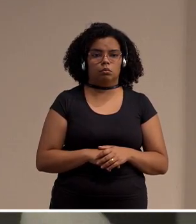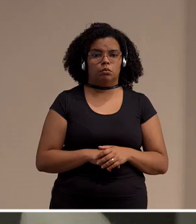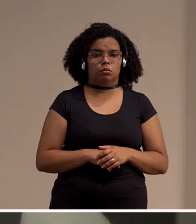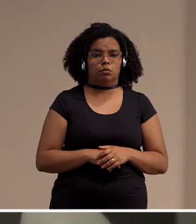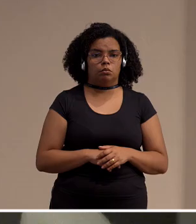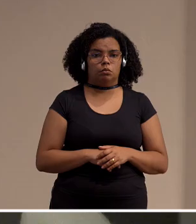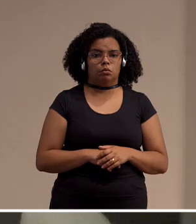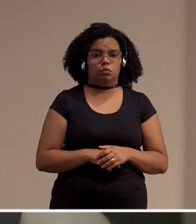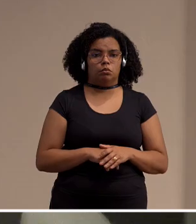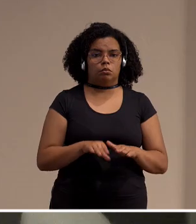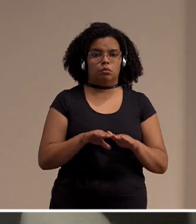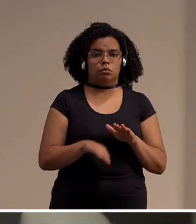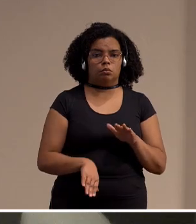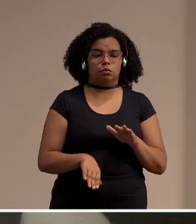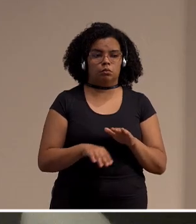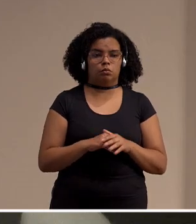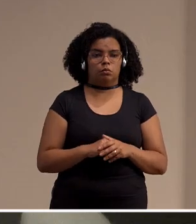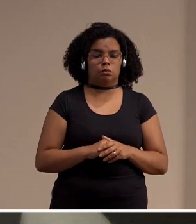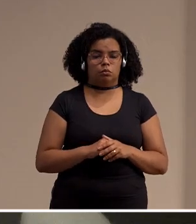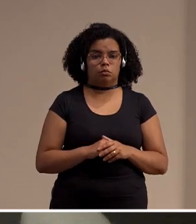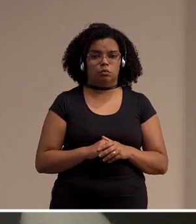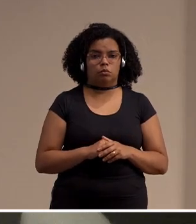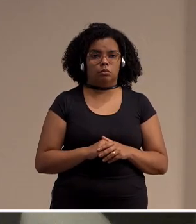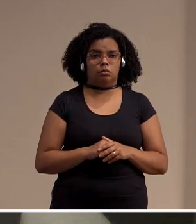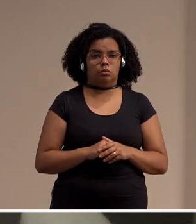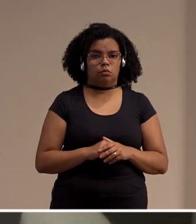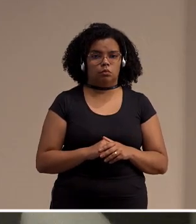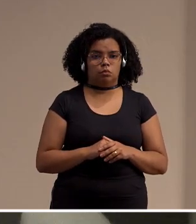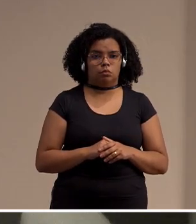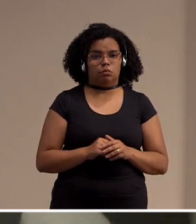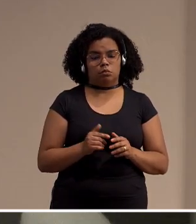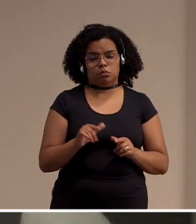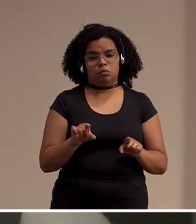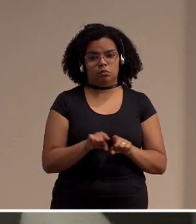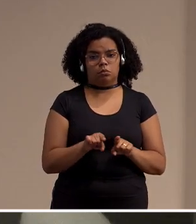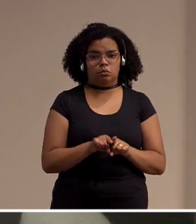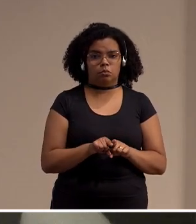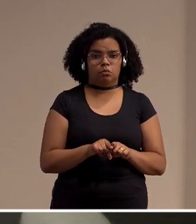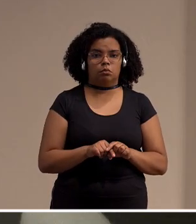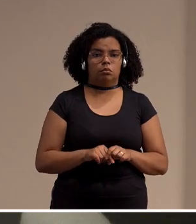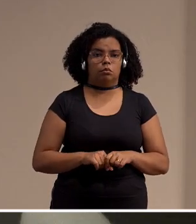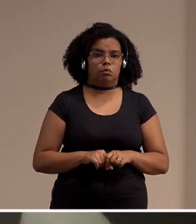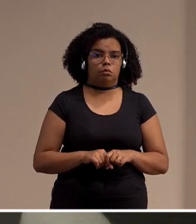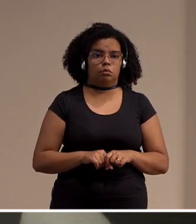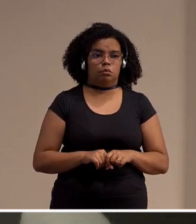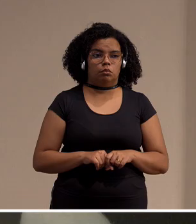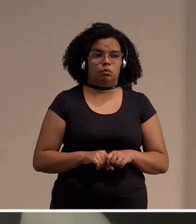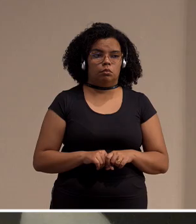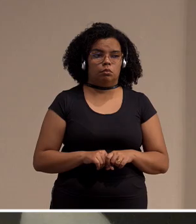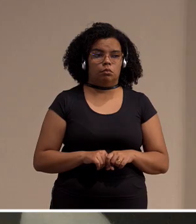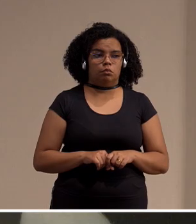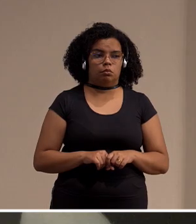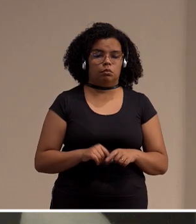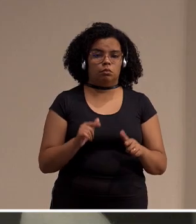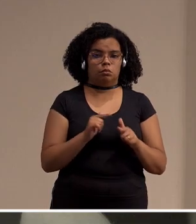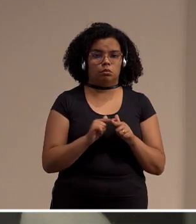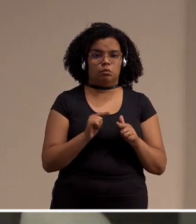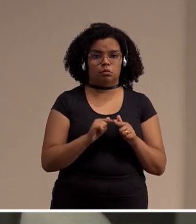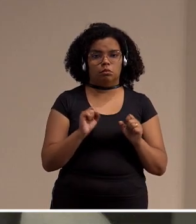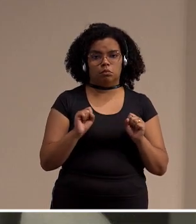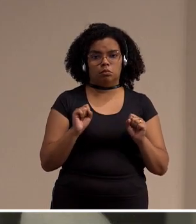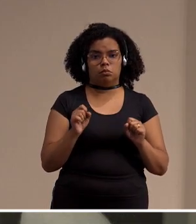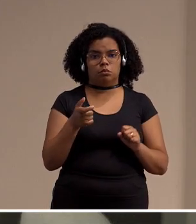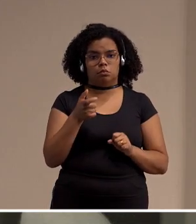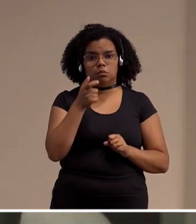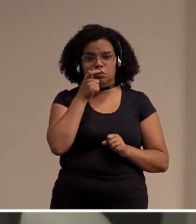que a diminui. E, por outro lado, me parece que um dos grandes problemas que a gente pode diagnosticar no